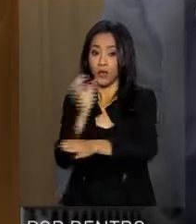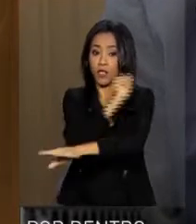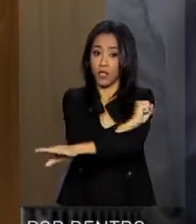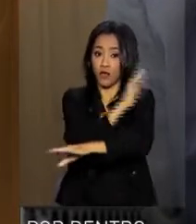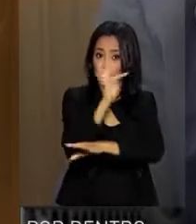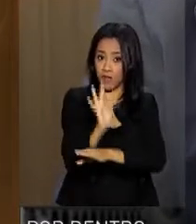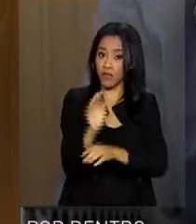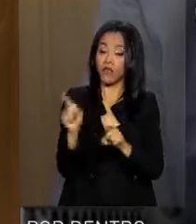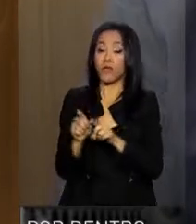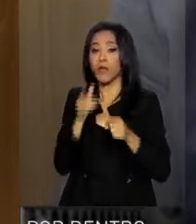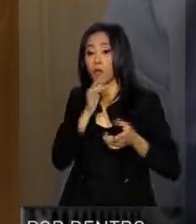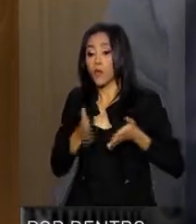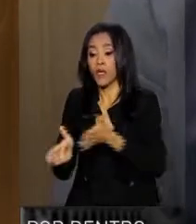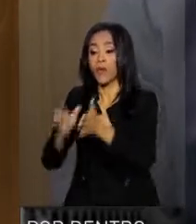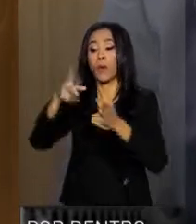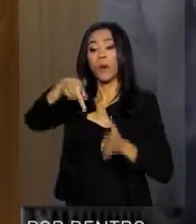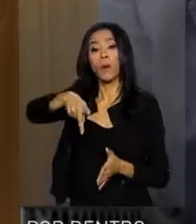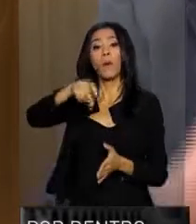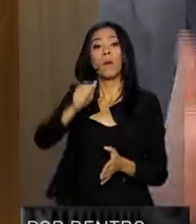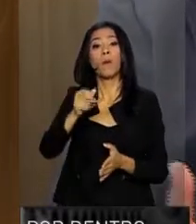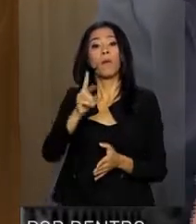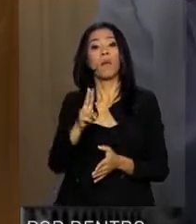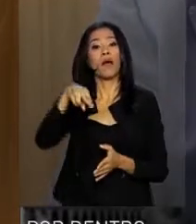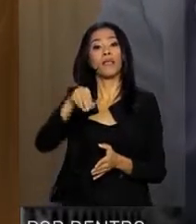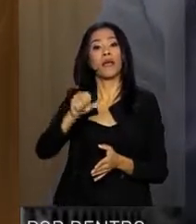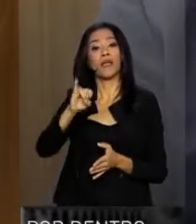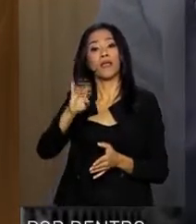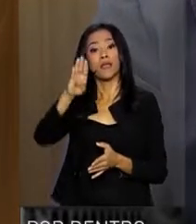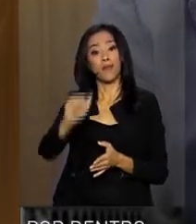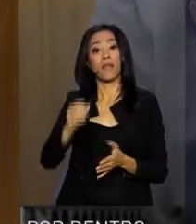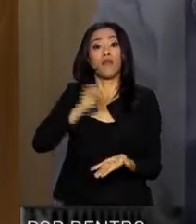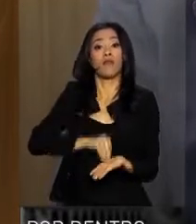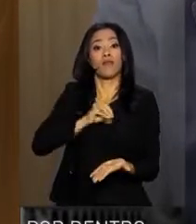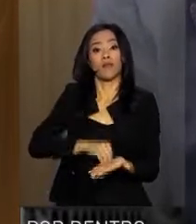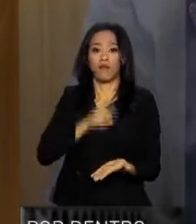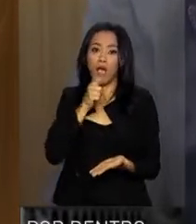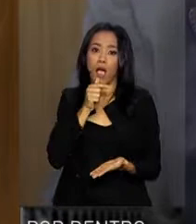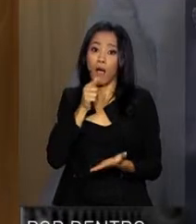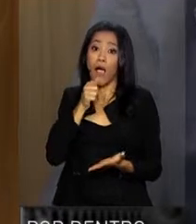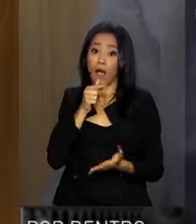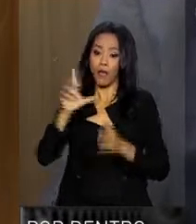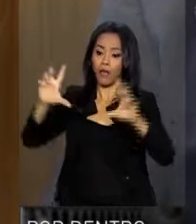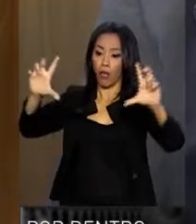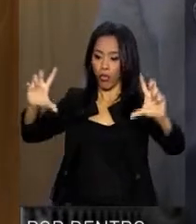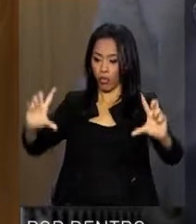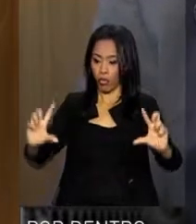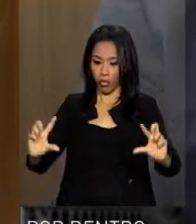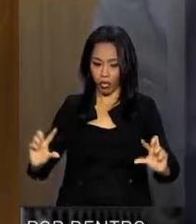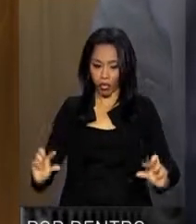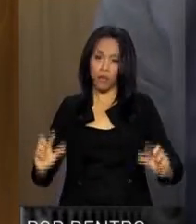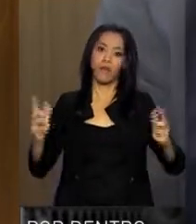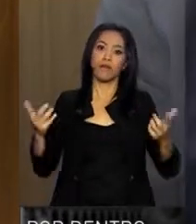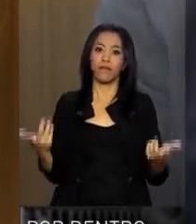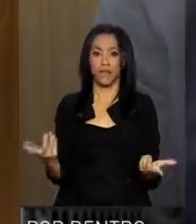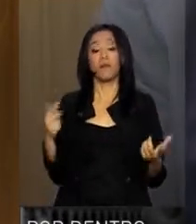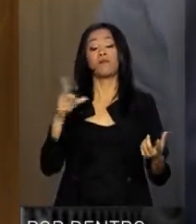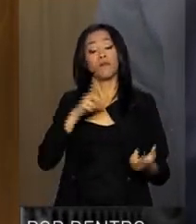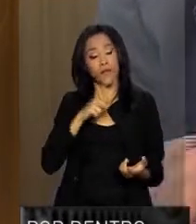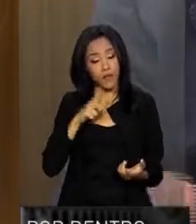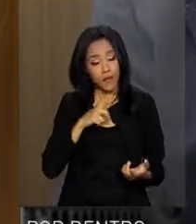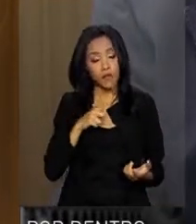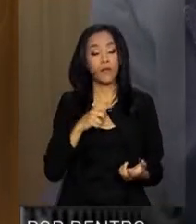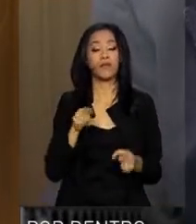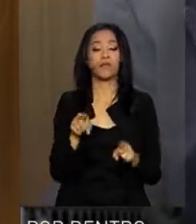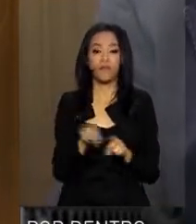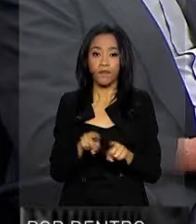estávamos completamente já sem a recarga do rio então temos um programa com dinheiros assegurados que a conversão de multas